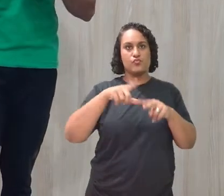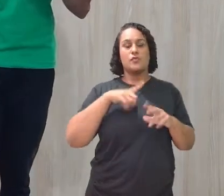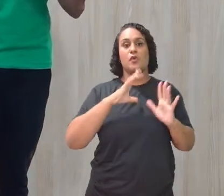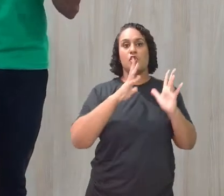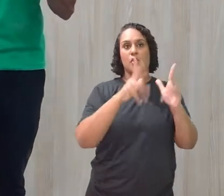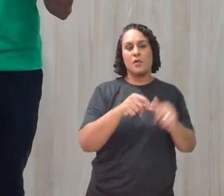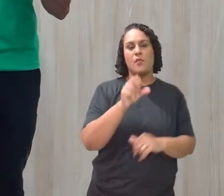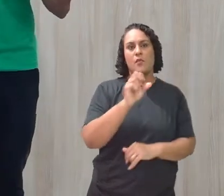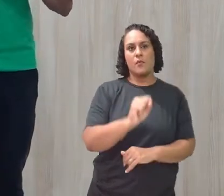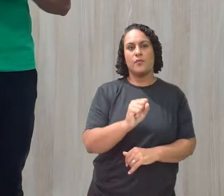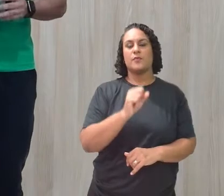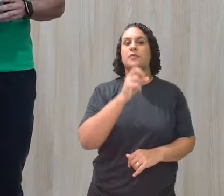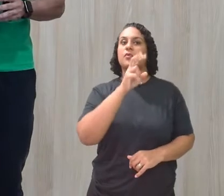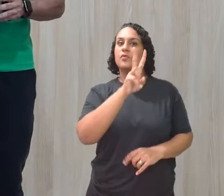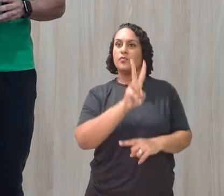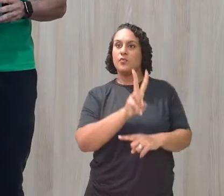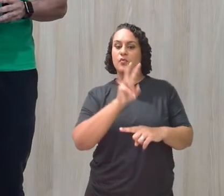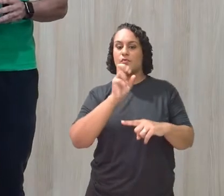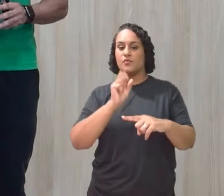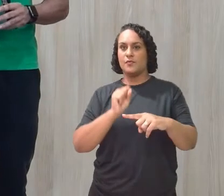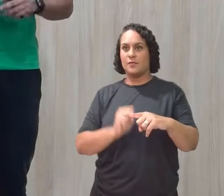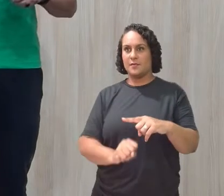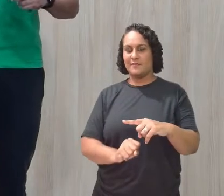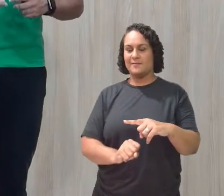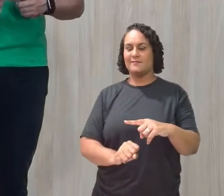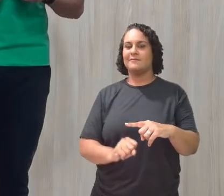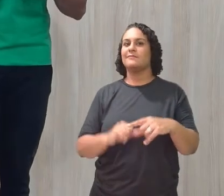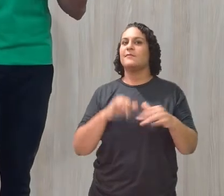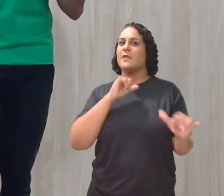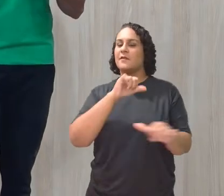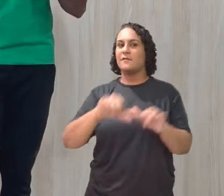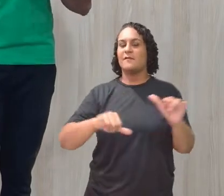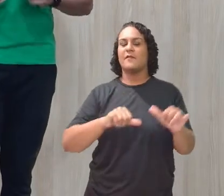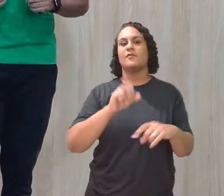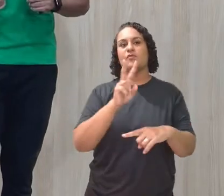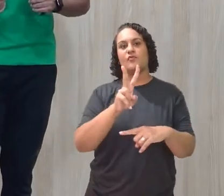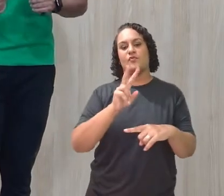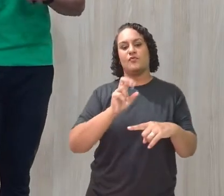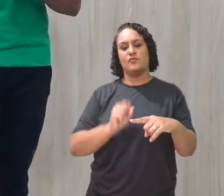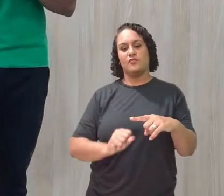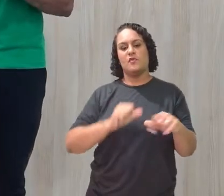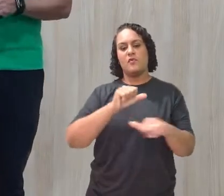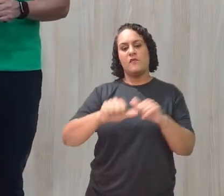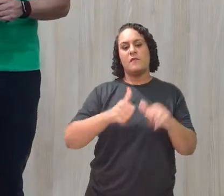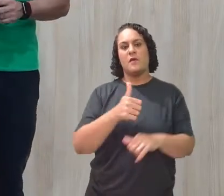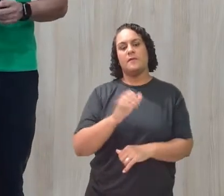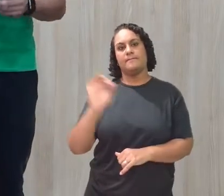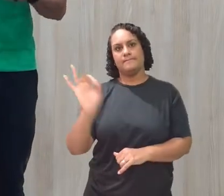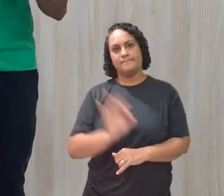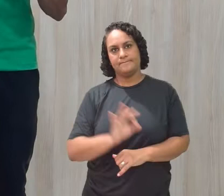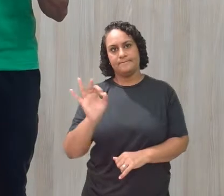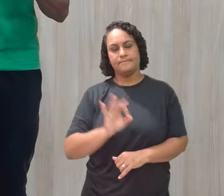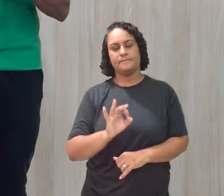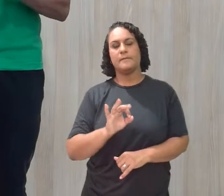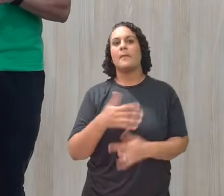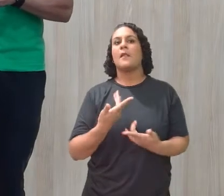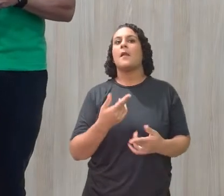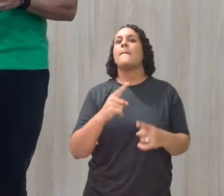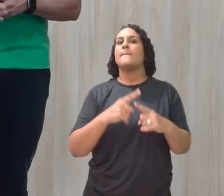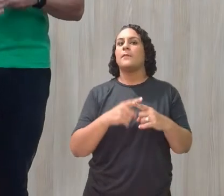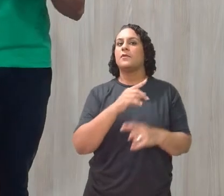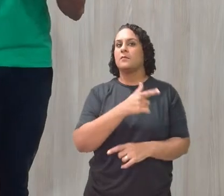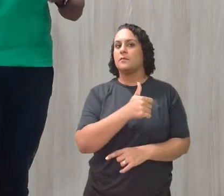aí 2/8, certo? Para transformar 2/8 em porcentagem, eu multiplicaria por